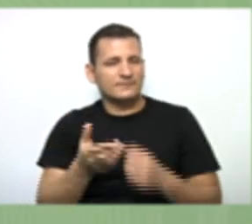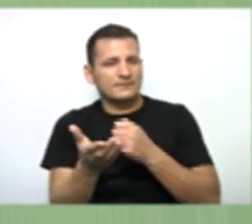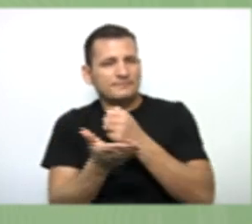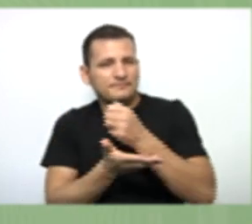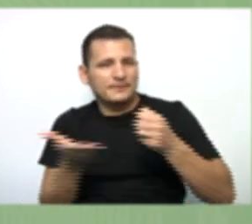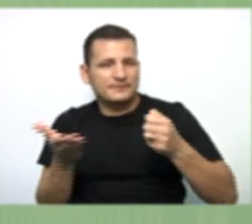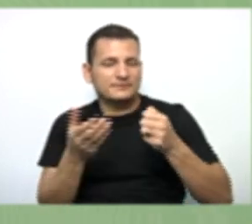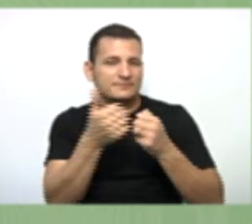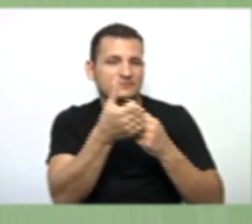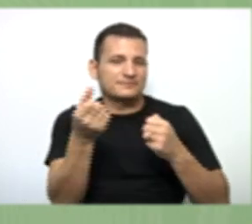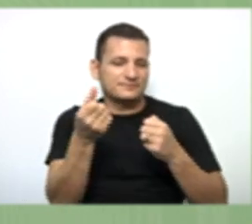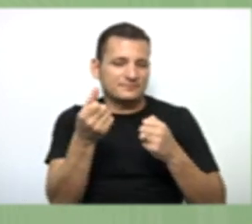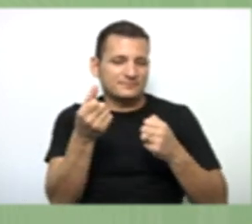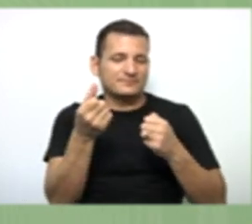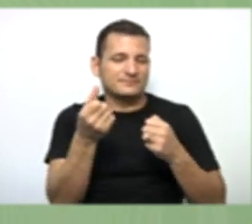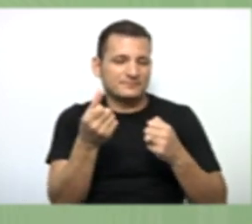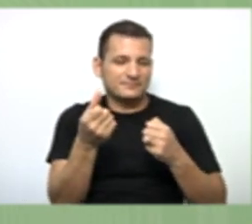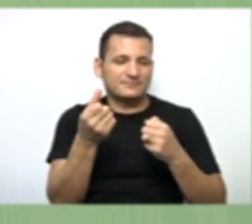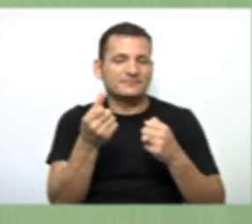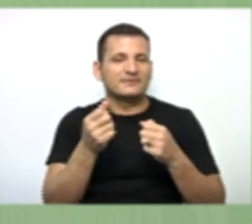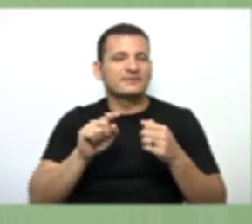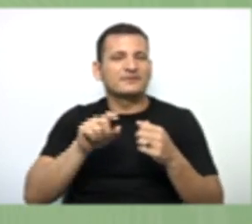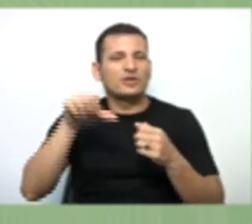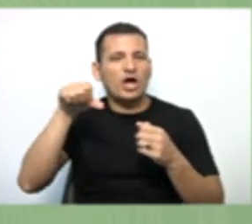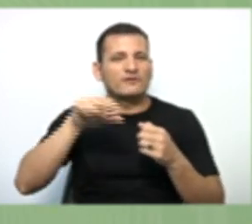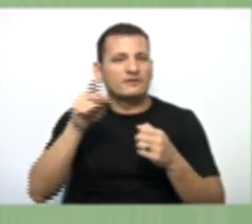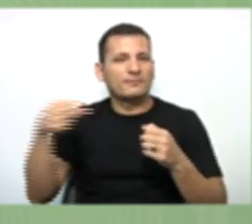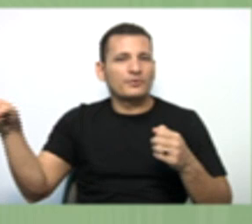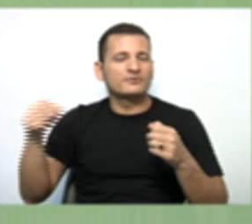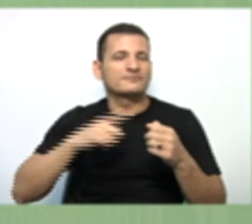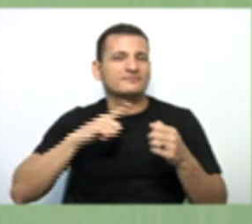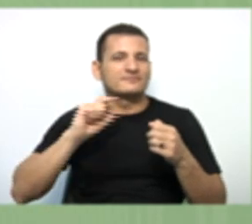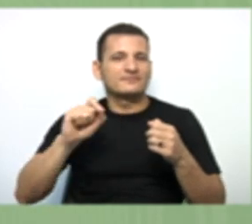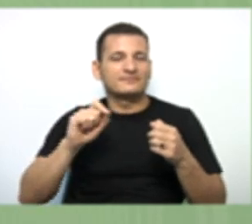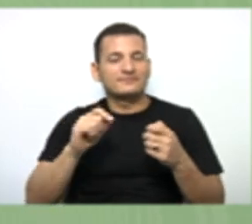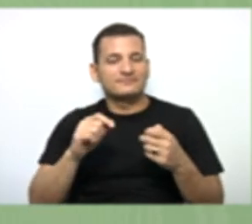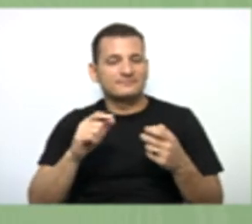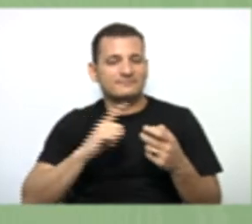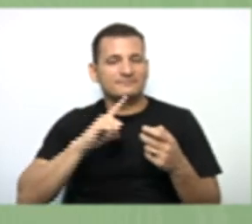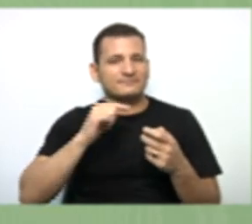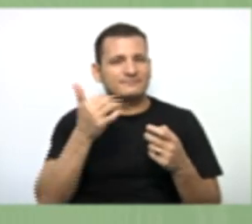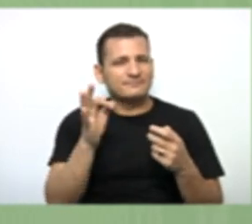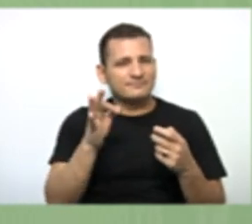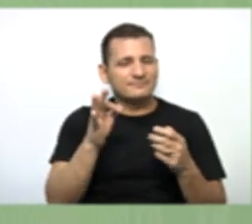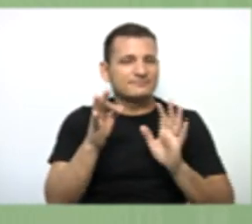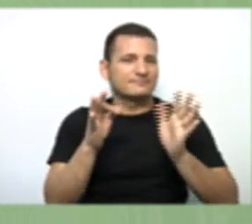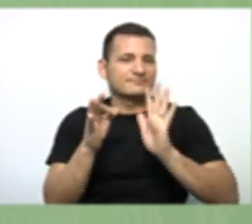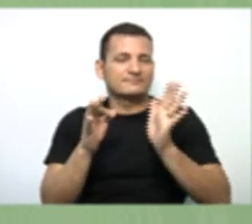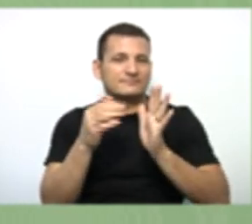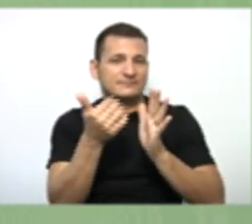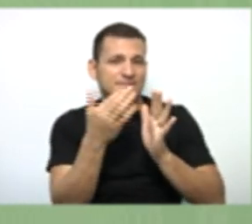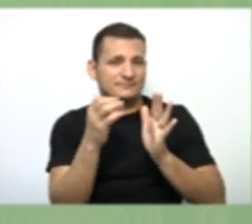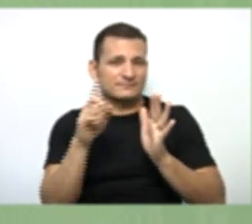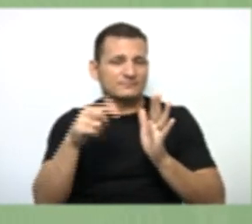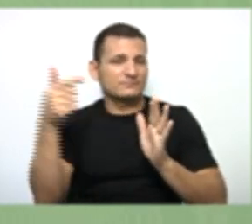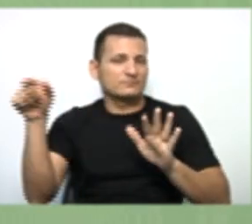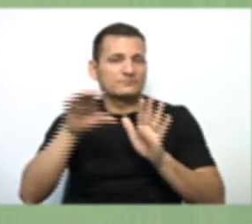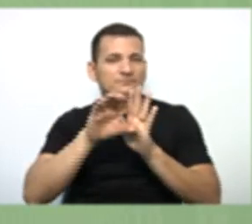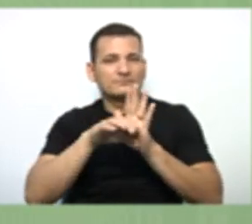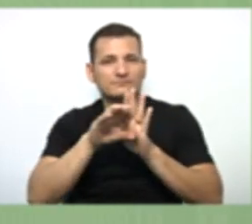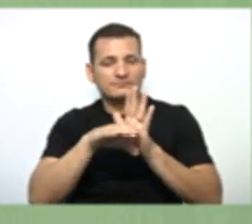não criaram o que vem depois do 9. Né? Ah, professor, tem um 10. Não, 10 é uma coisa, é um outro